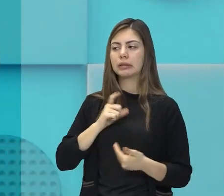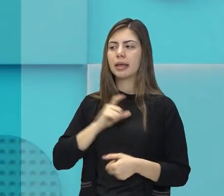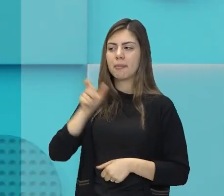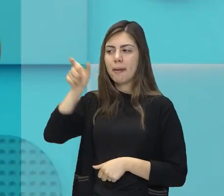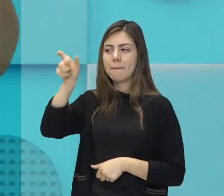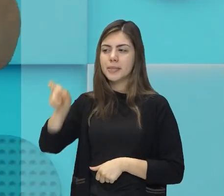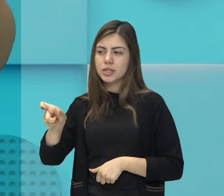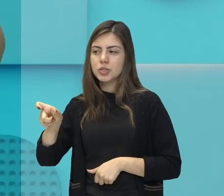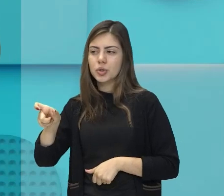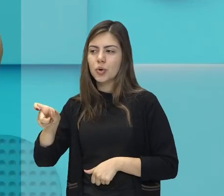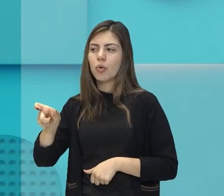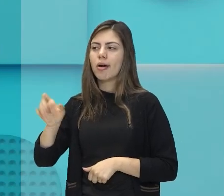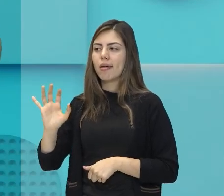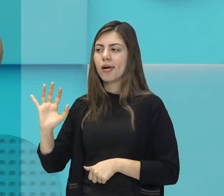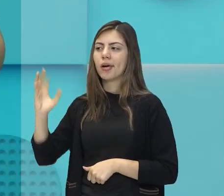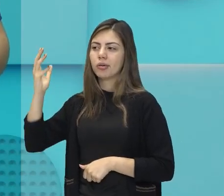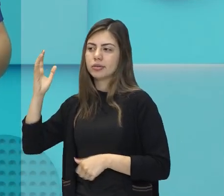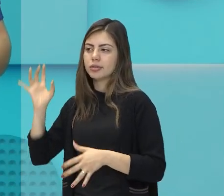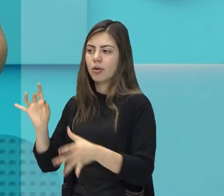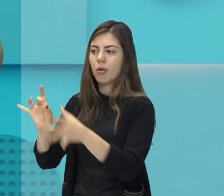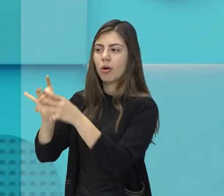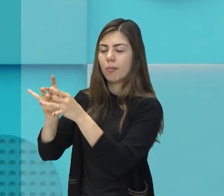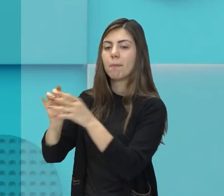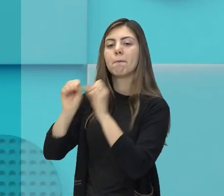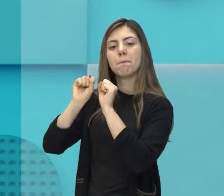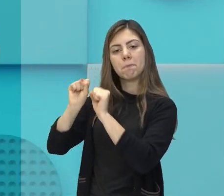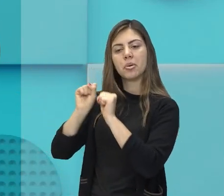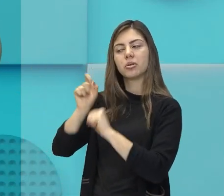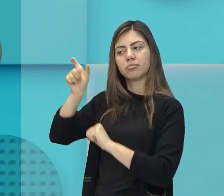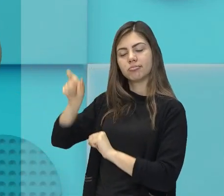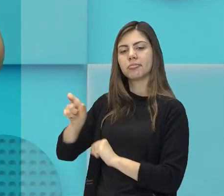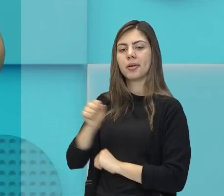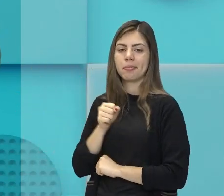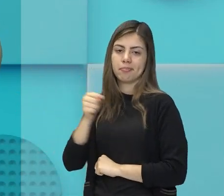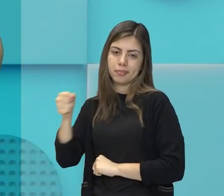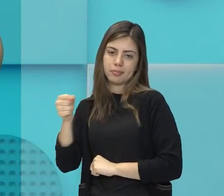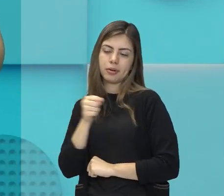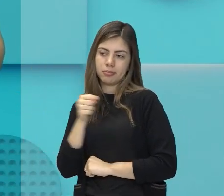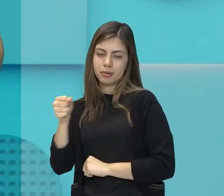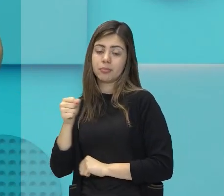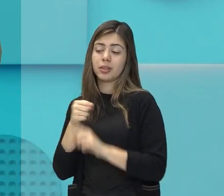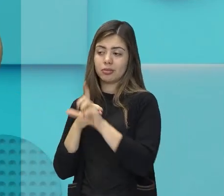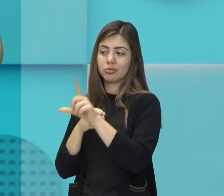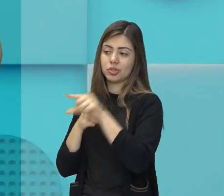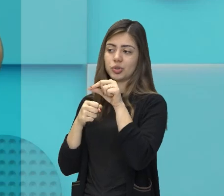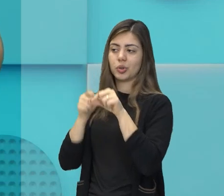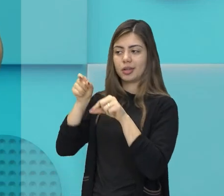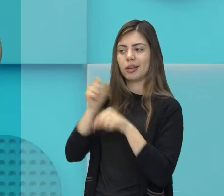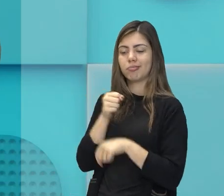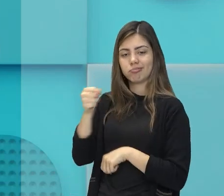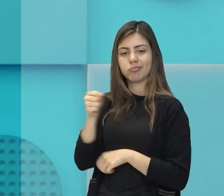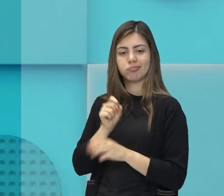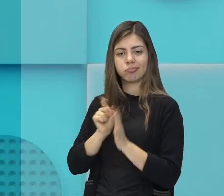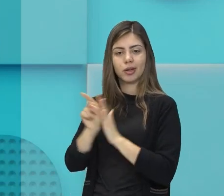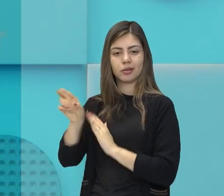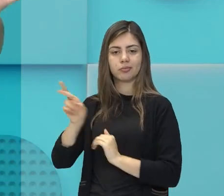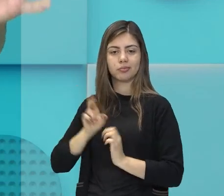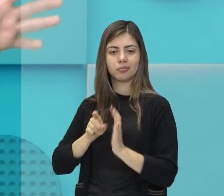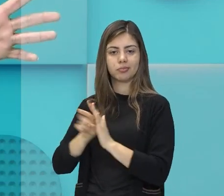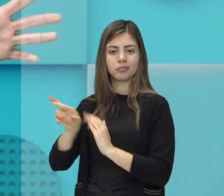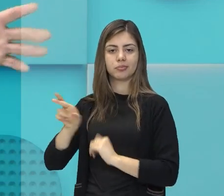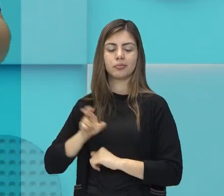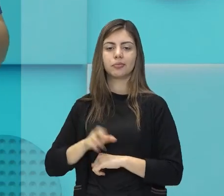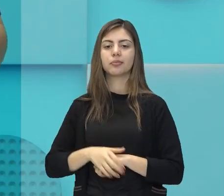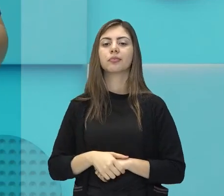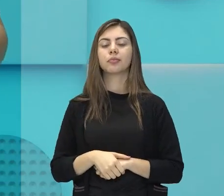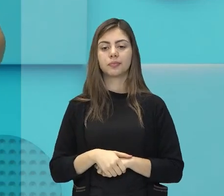naquele acontecimento pode também ser alguém que vai ser selecionado para ser entrevistado, ok?